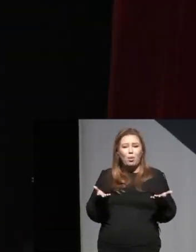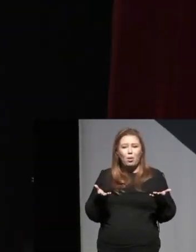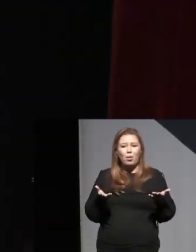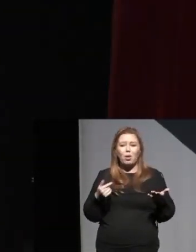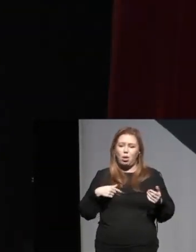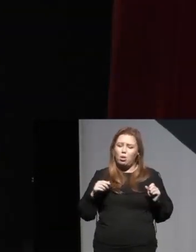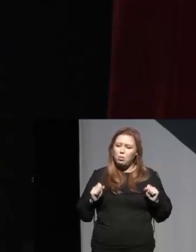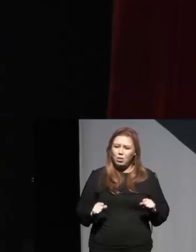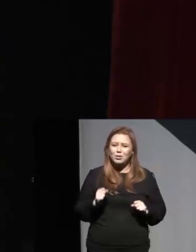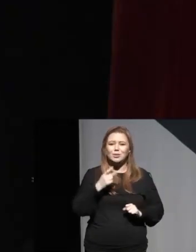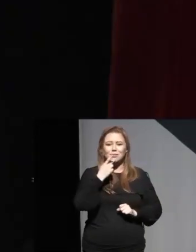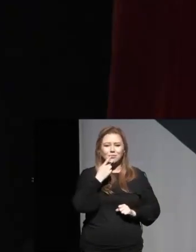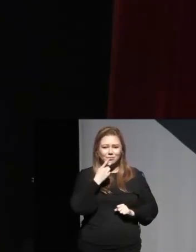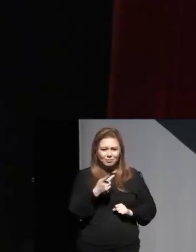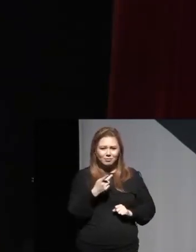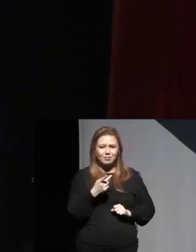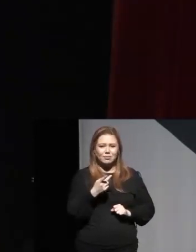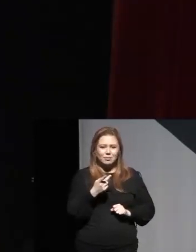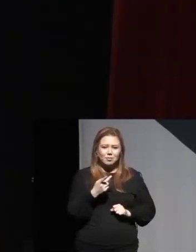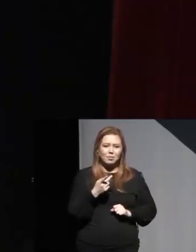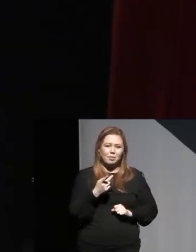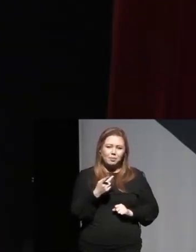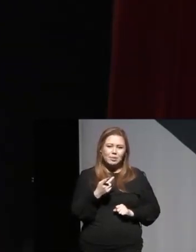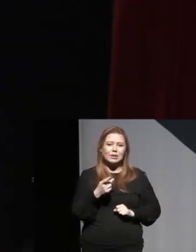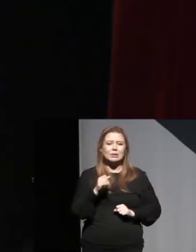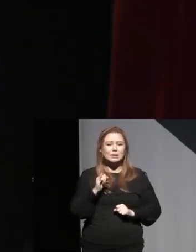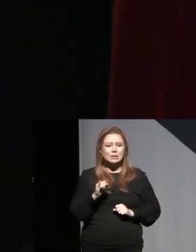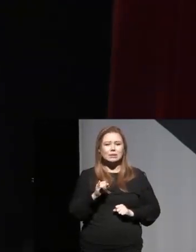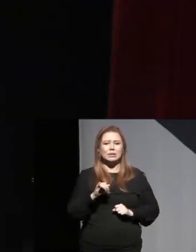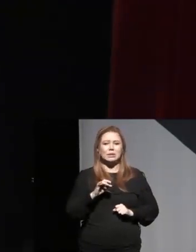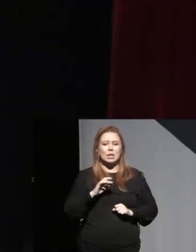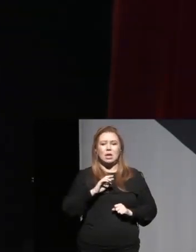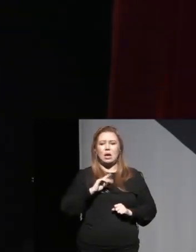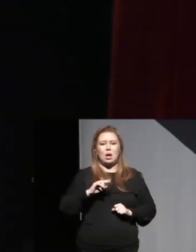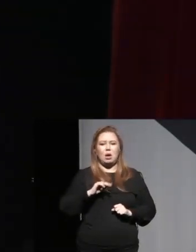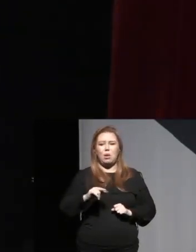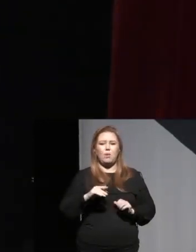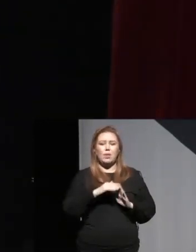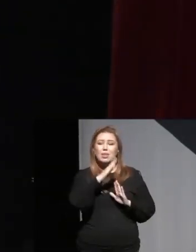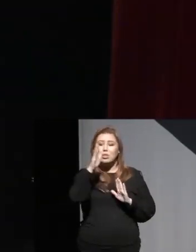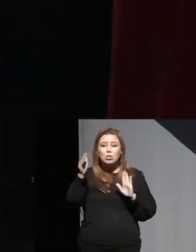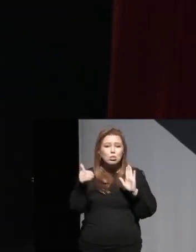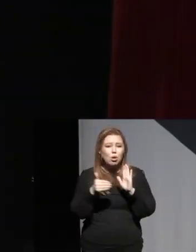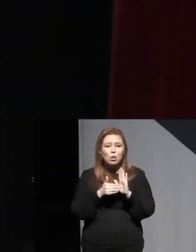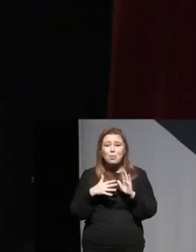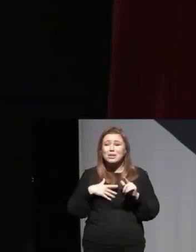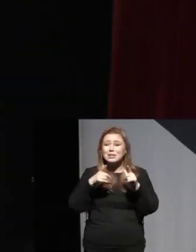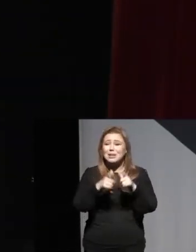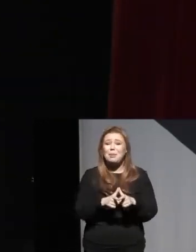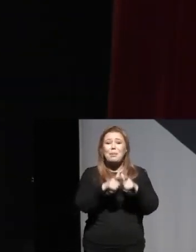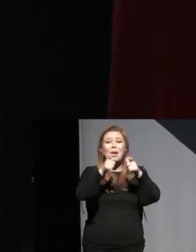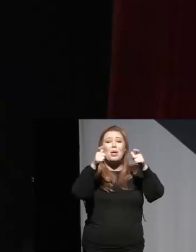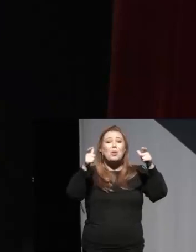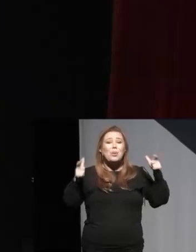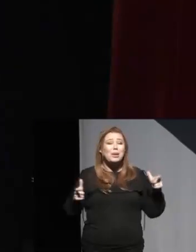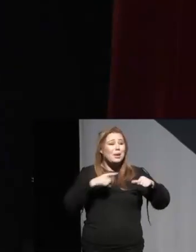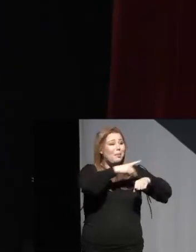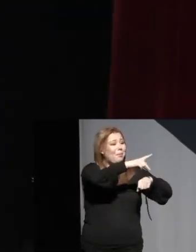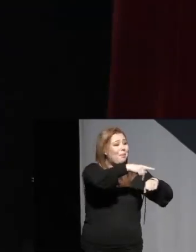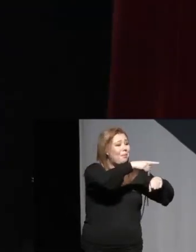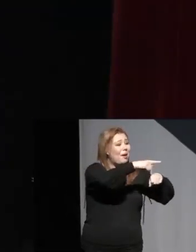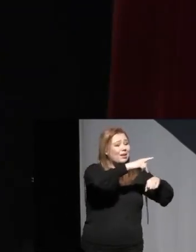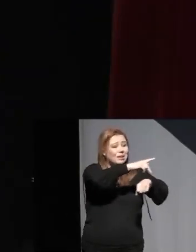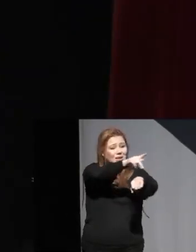aqui, que se não em todos, na maioria dos países que